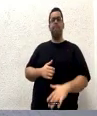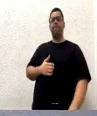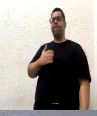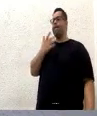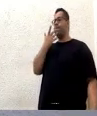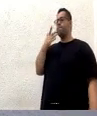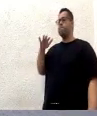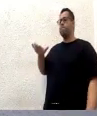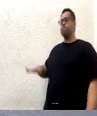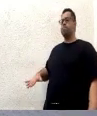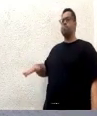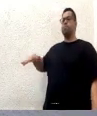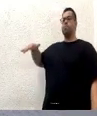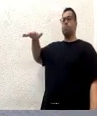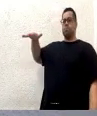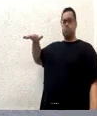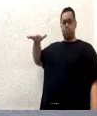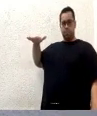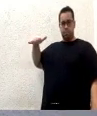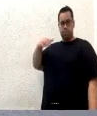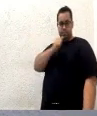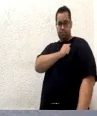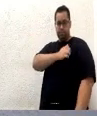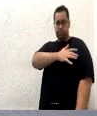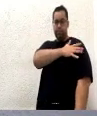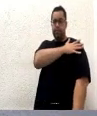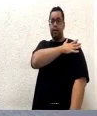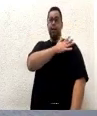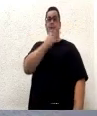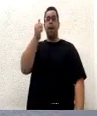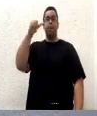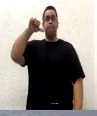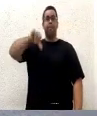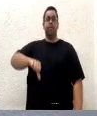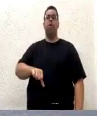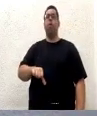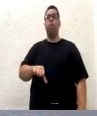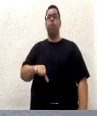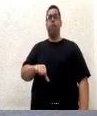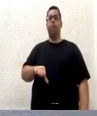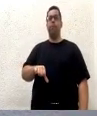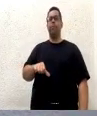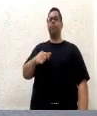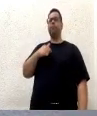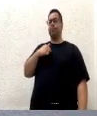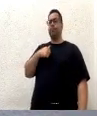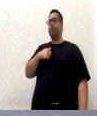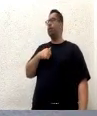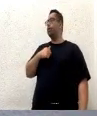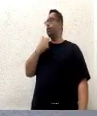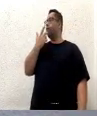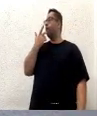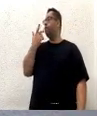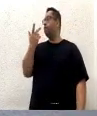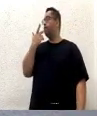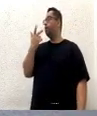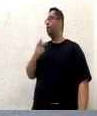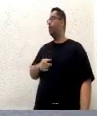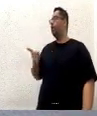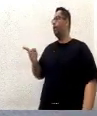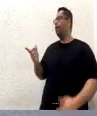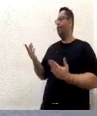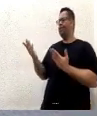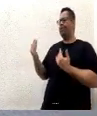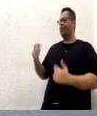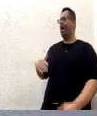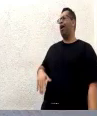de saúde, os sintomas são piores. Fala, a gente tende a falar isso, é molecada mole, não? Pelo amor de Deus, olha como está reclamando